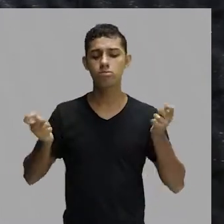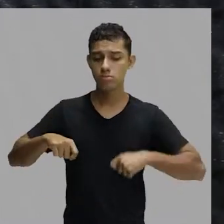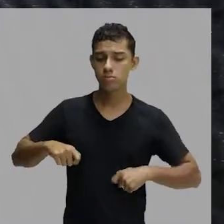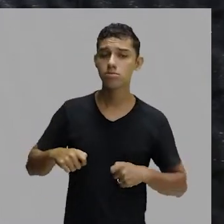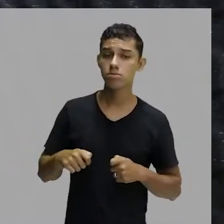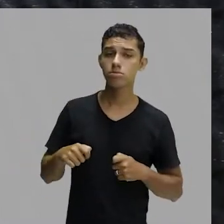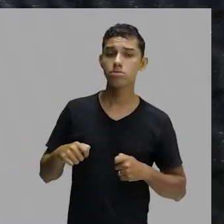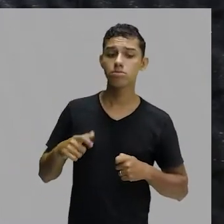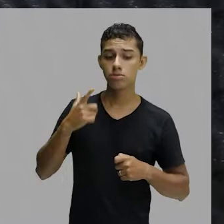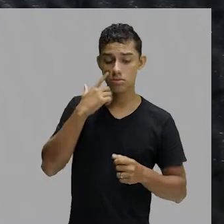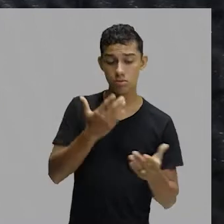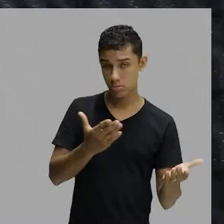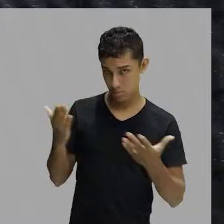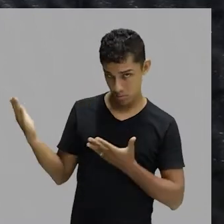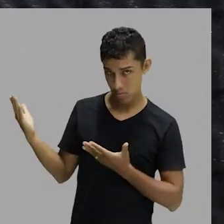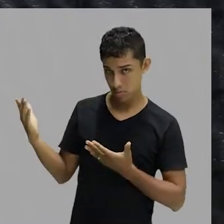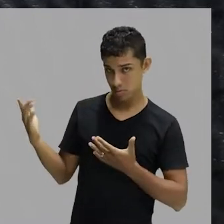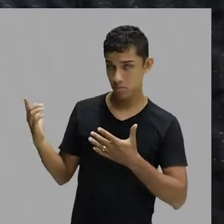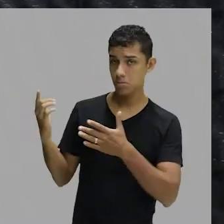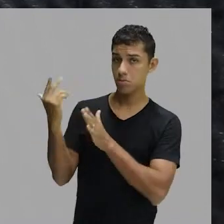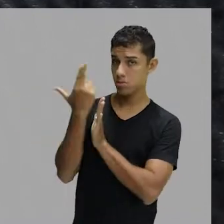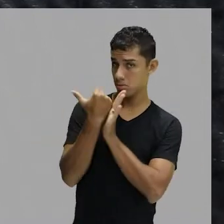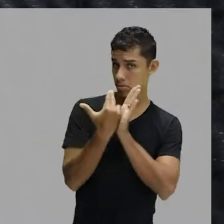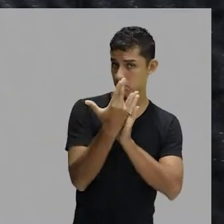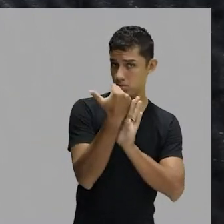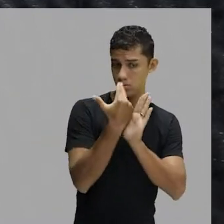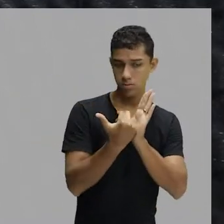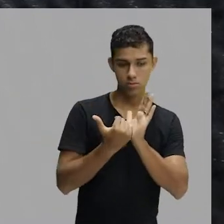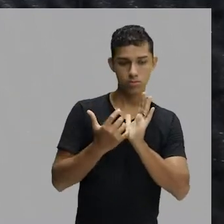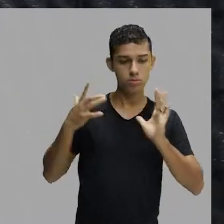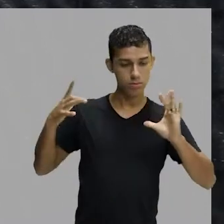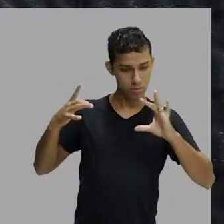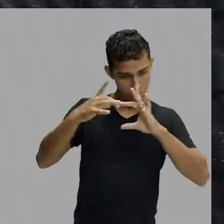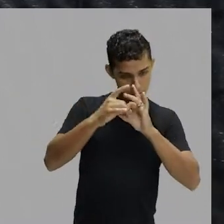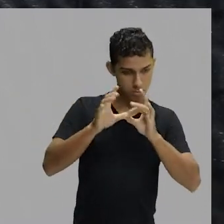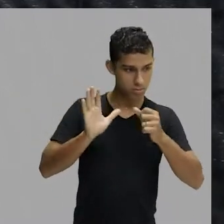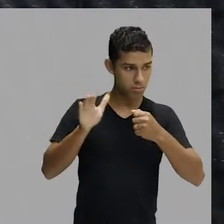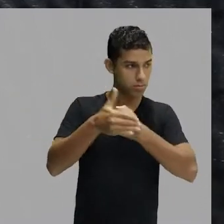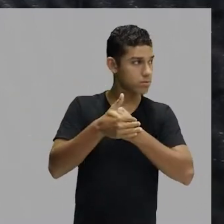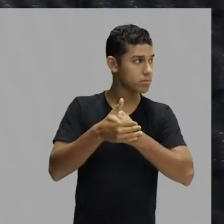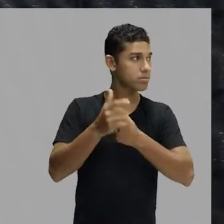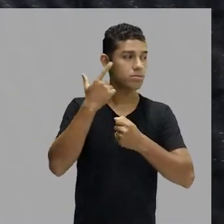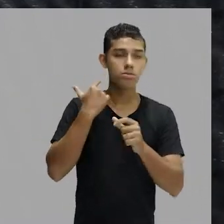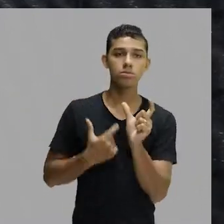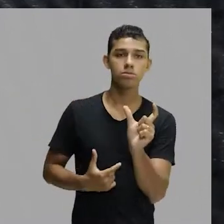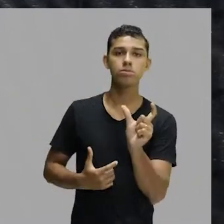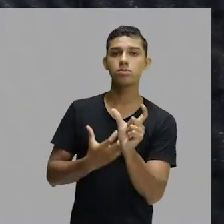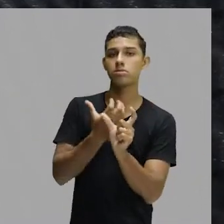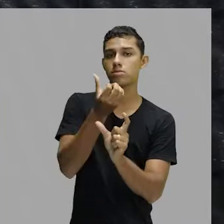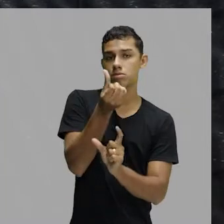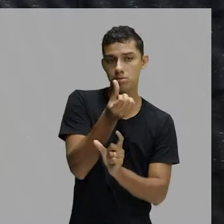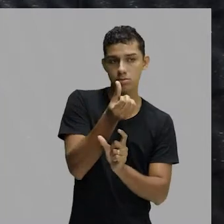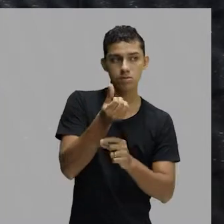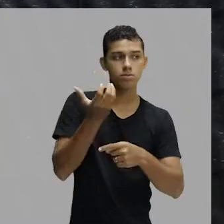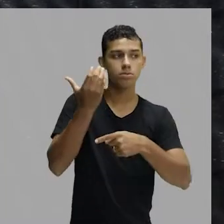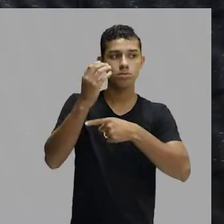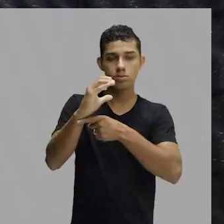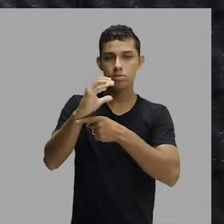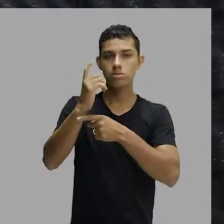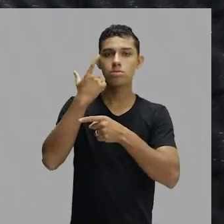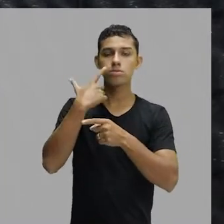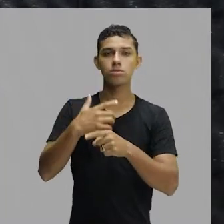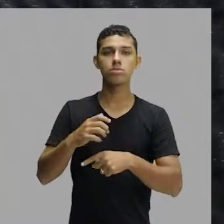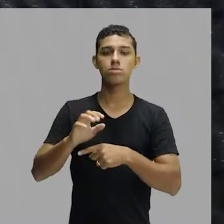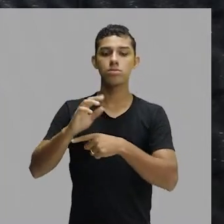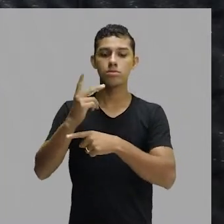essa carinha aqui, ou seja, é uma cadeia fechada, né, com 6 carbonos, né, é um hexágono, que